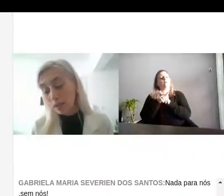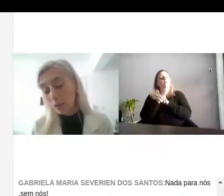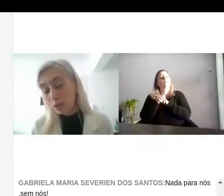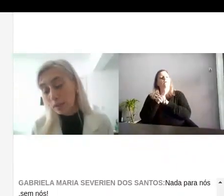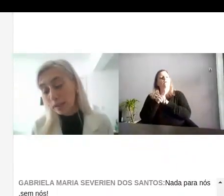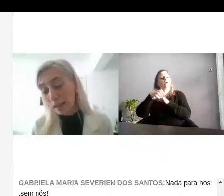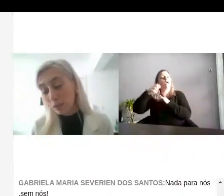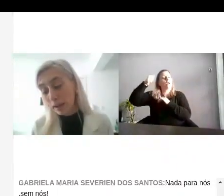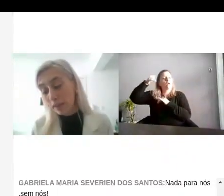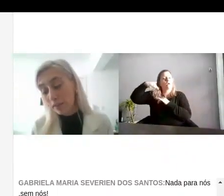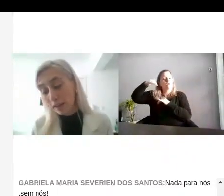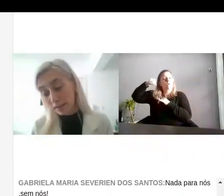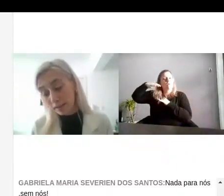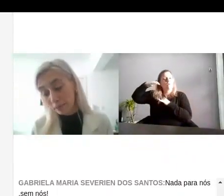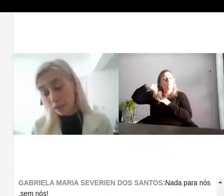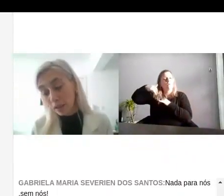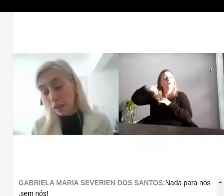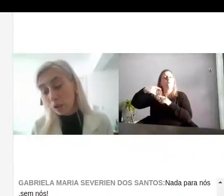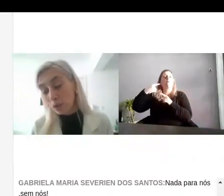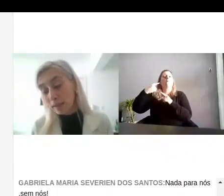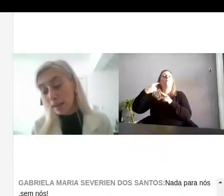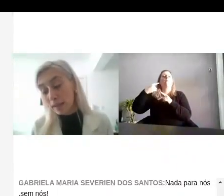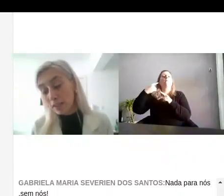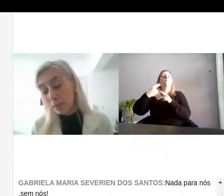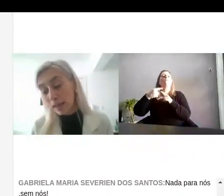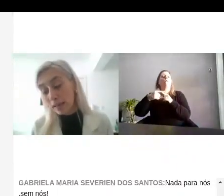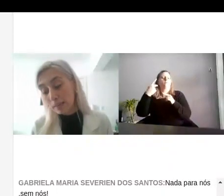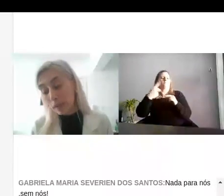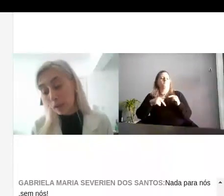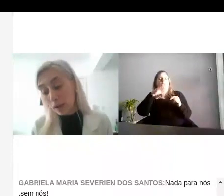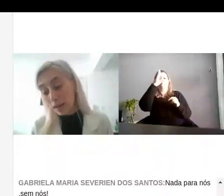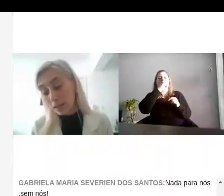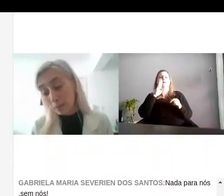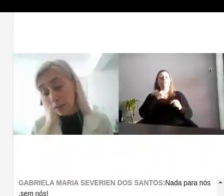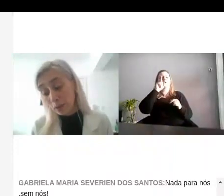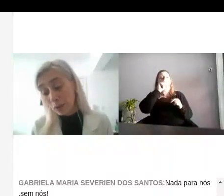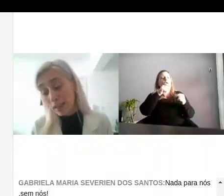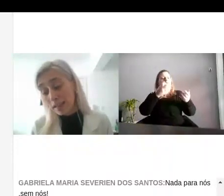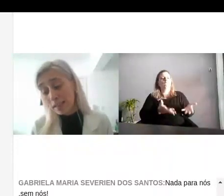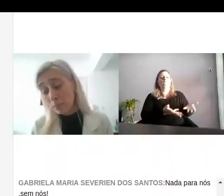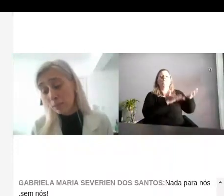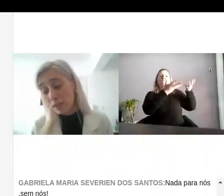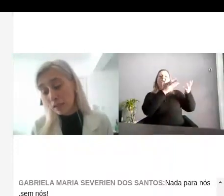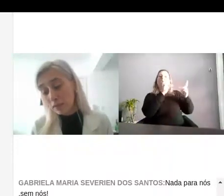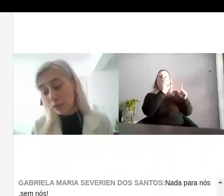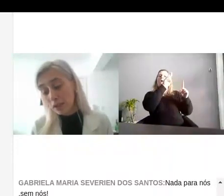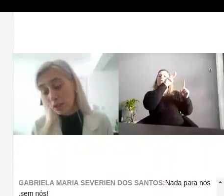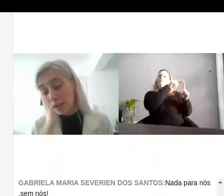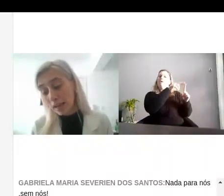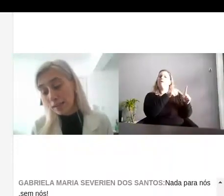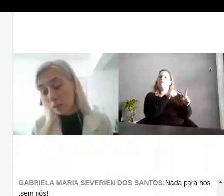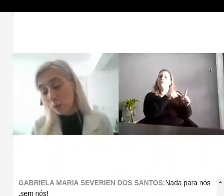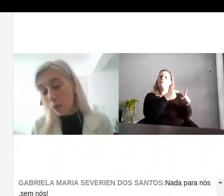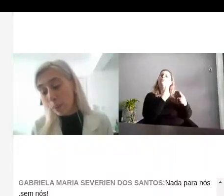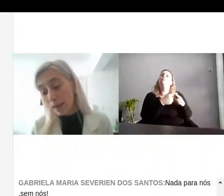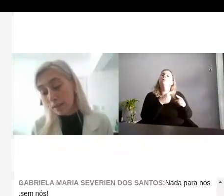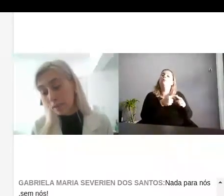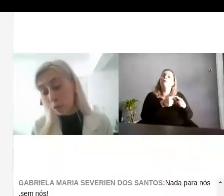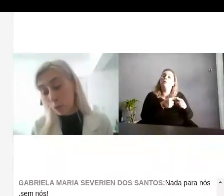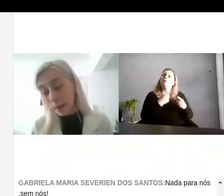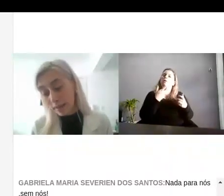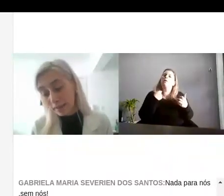ser considerada uma referência? Gostaria que explicasse melhor a respeito e, se possível, indicasse qual